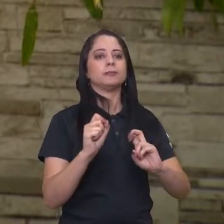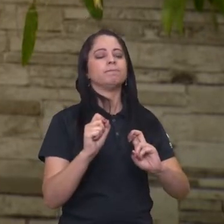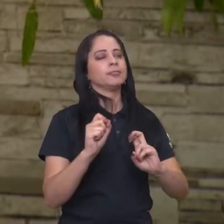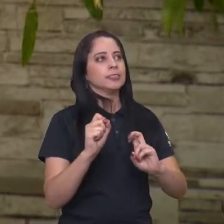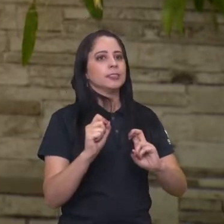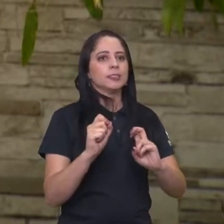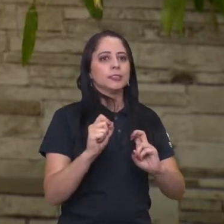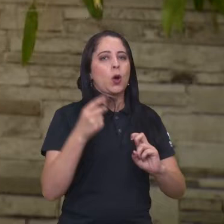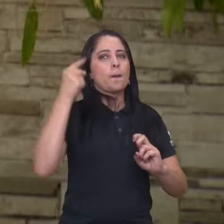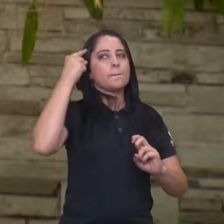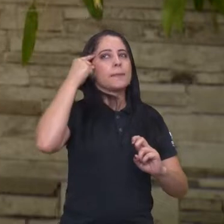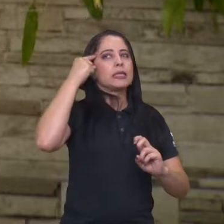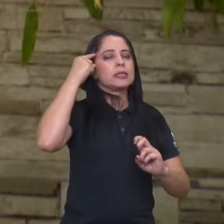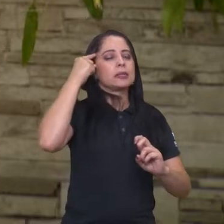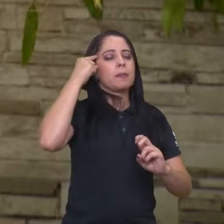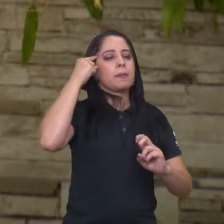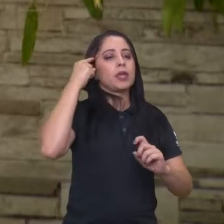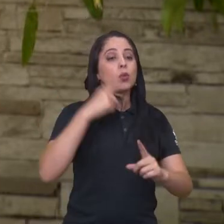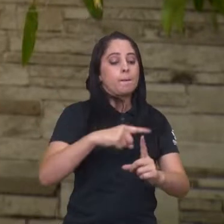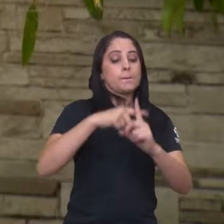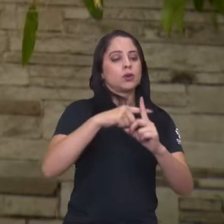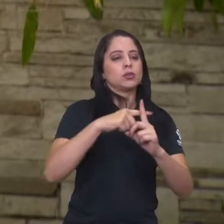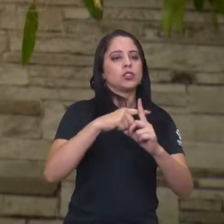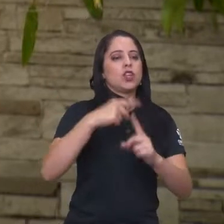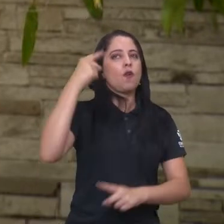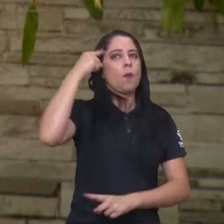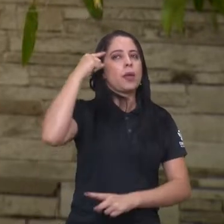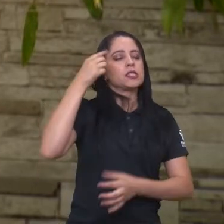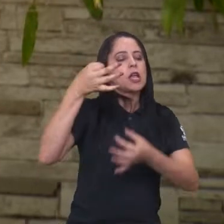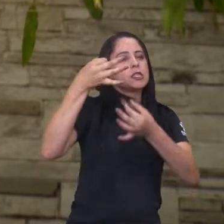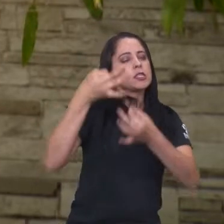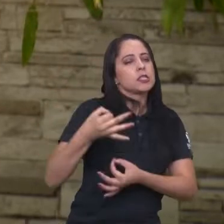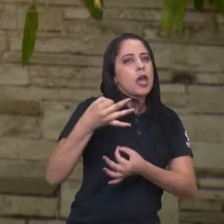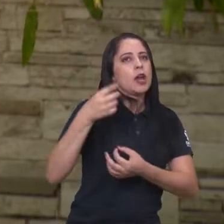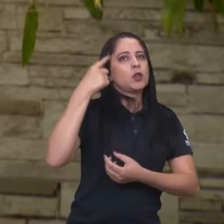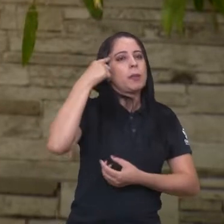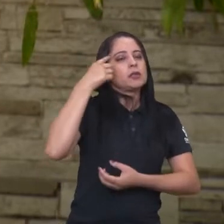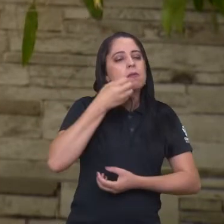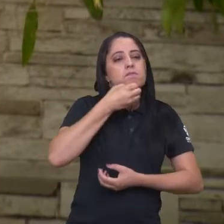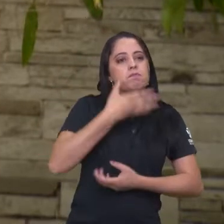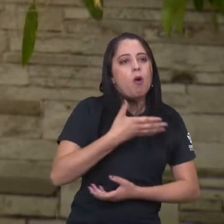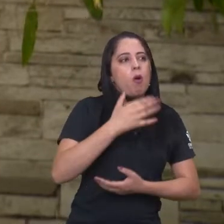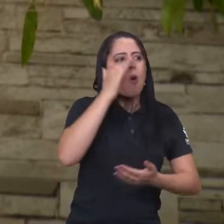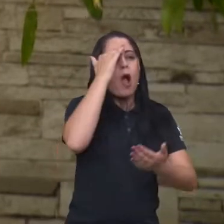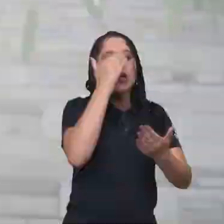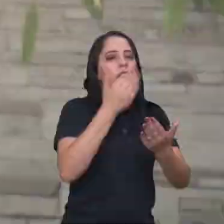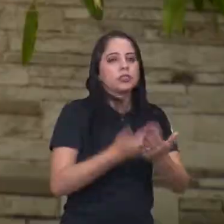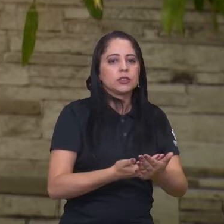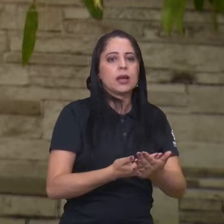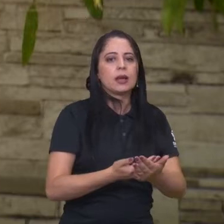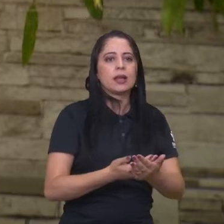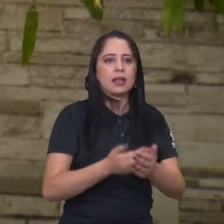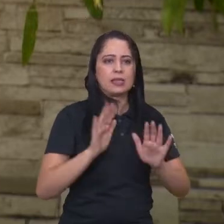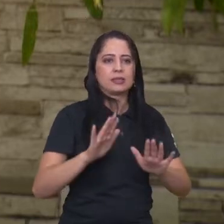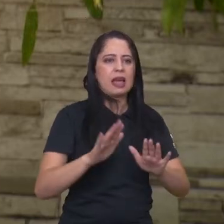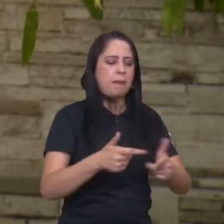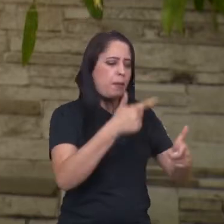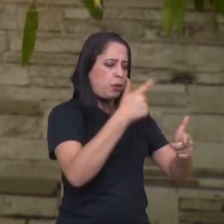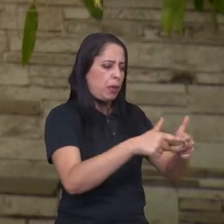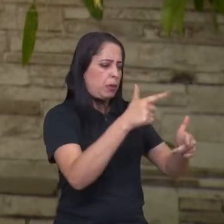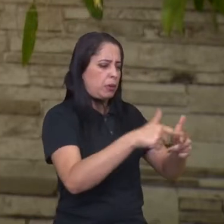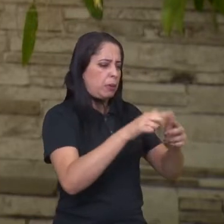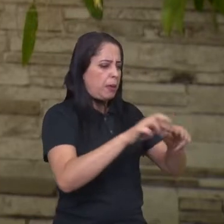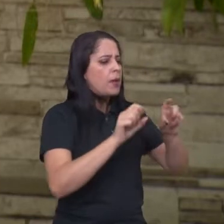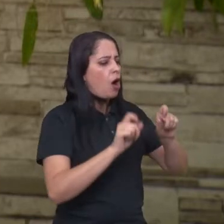positivo mesmo. É olhar as coisas, aquele ditado que diz assim, desse limão se faz uma limonada, né? Então é no dia a